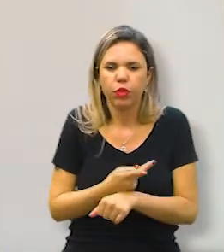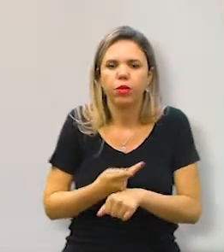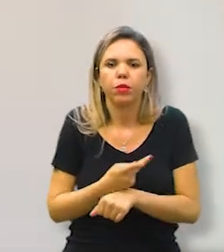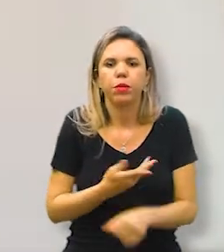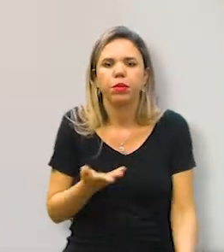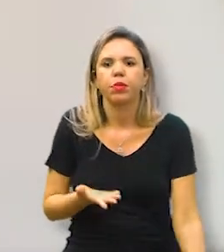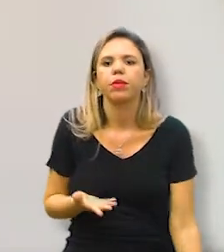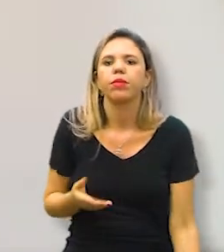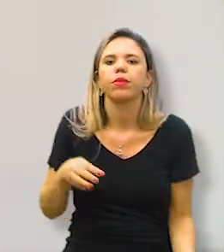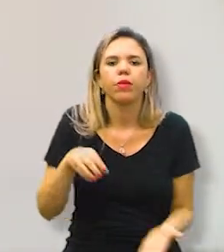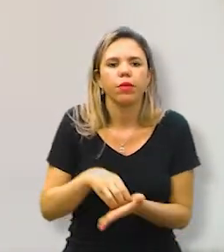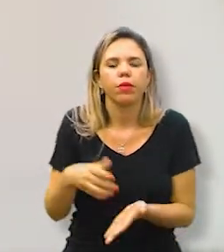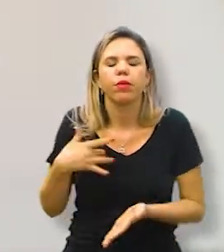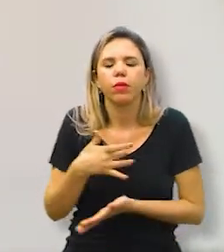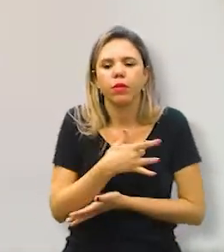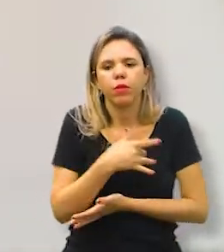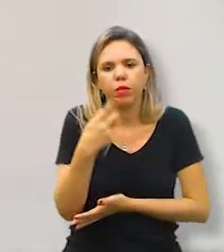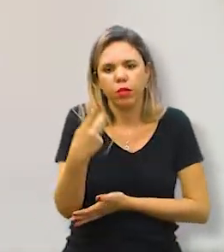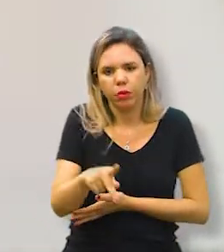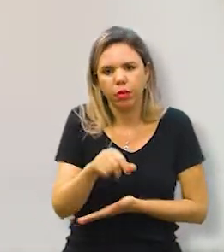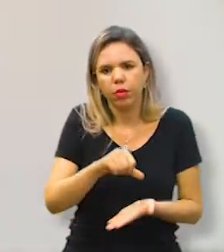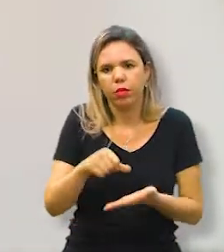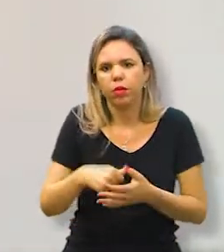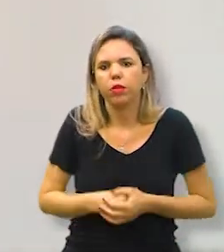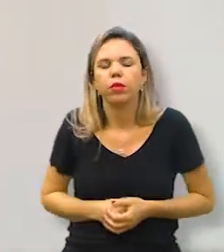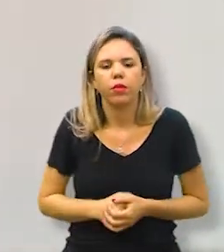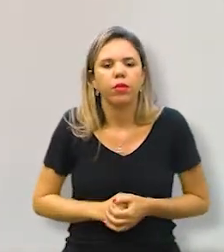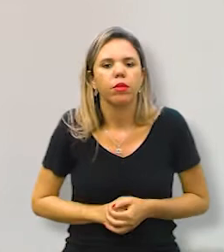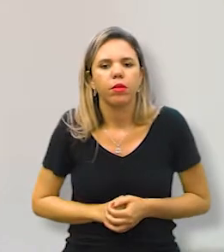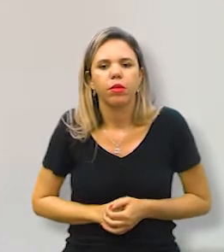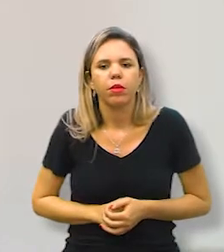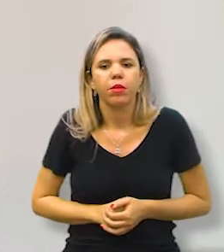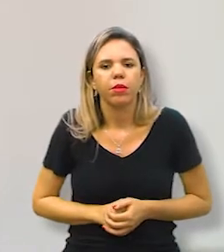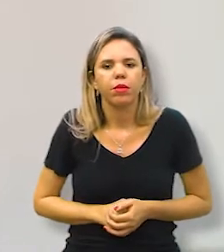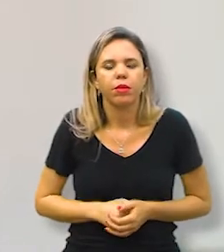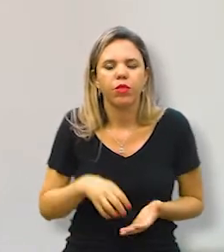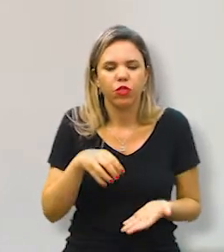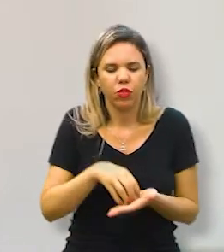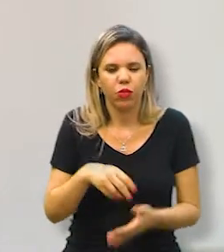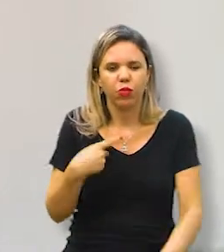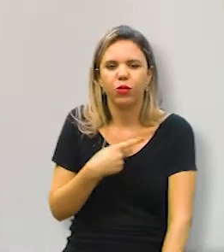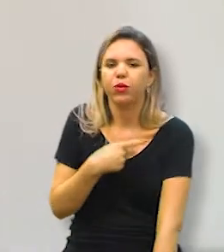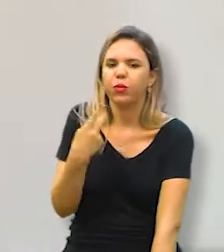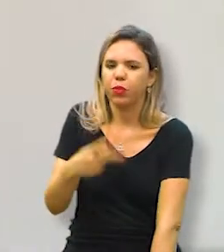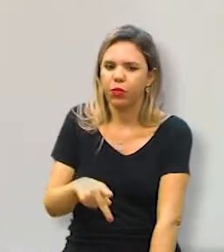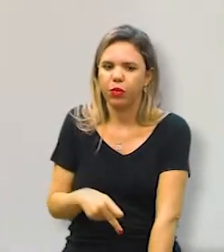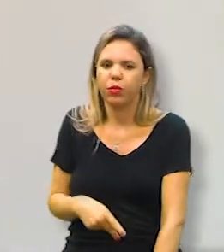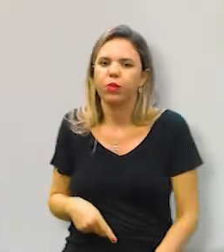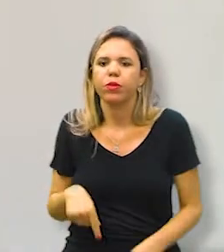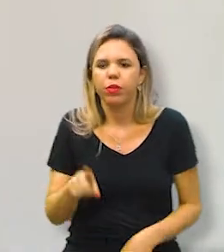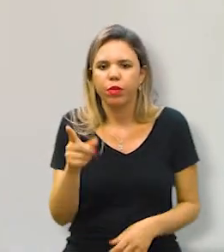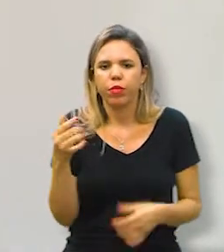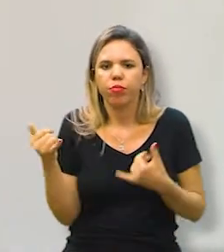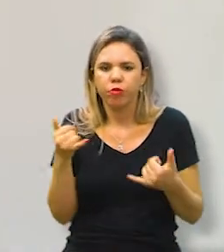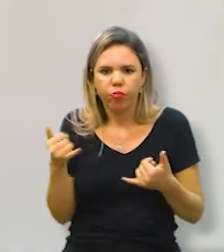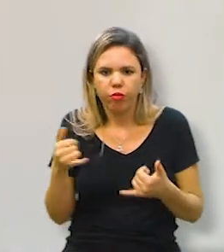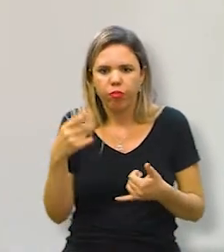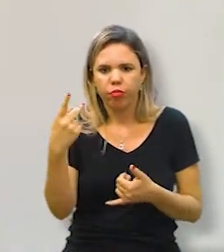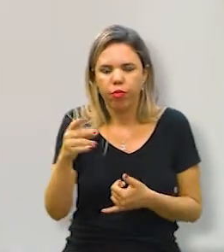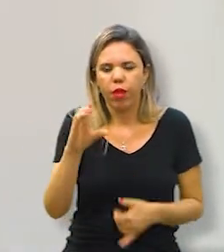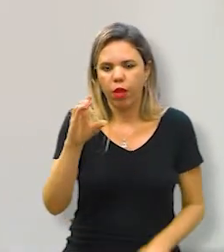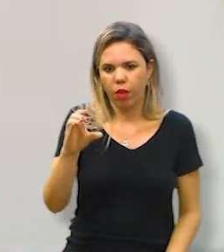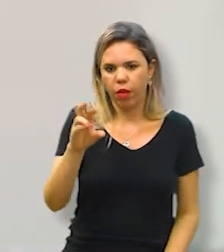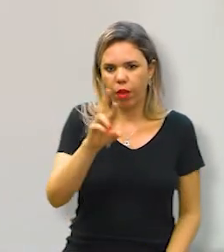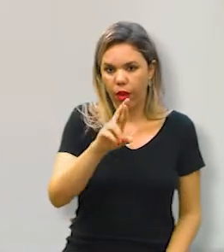o centro de saúde da sua região. Nesse centro de saúde, eles vão ligar para o